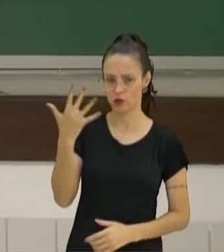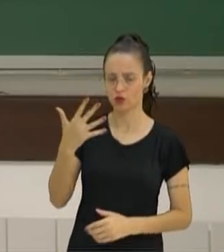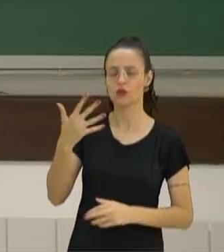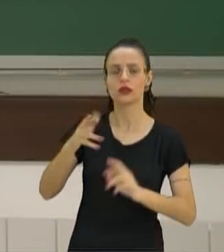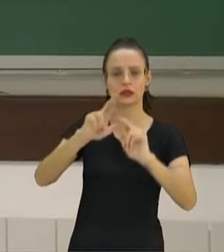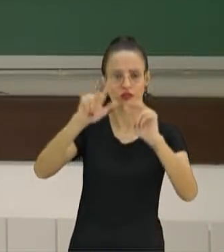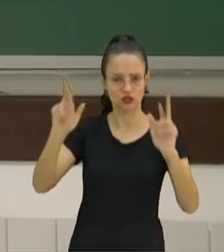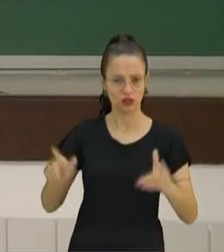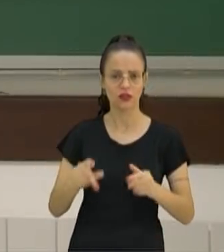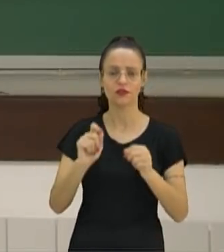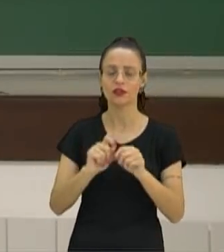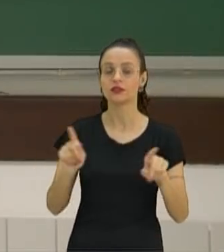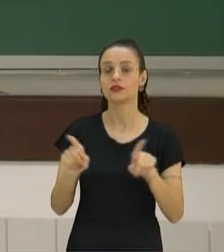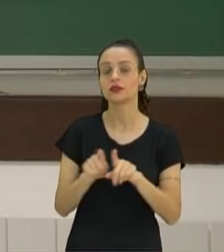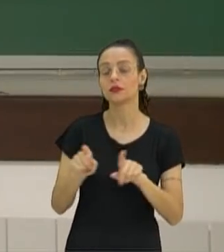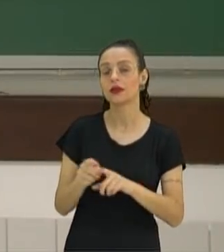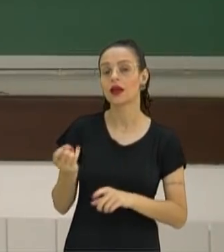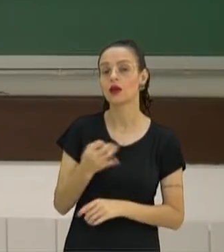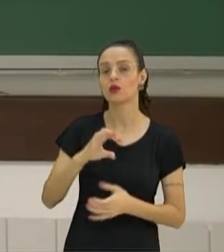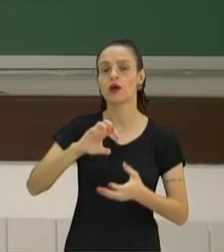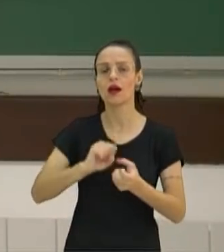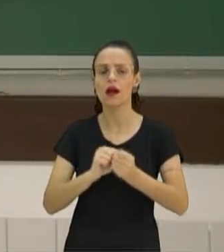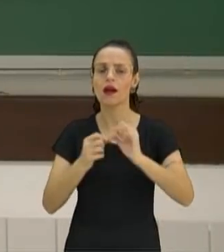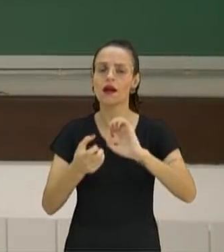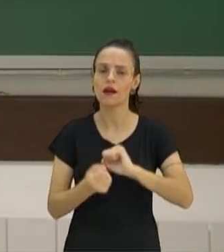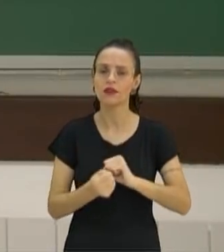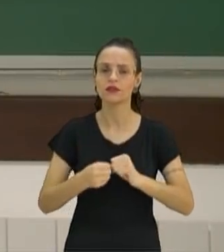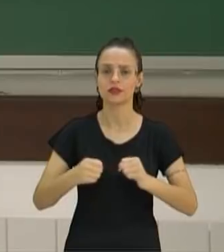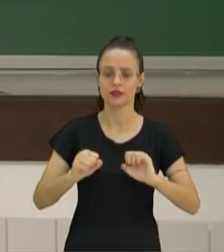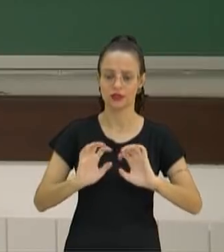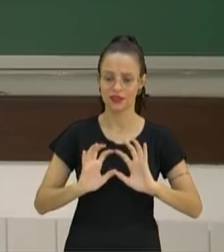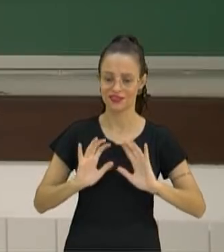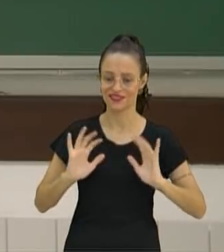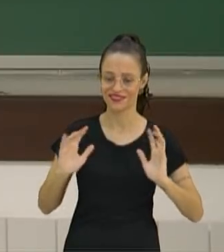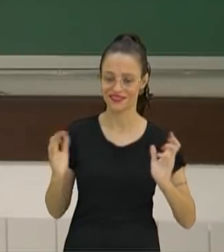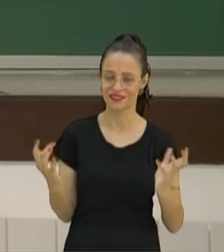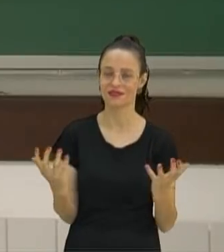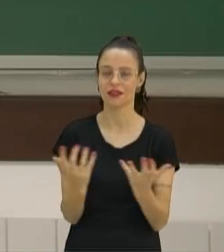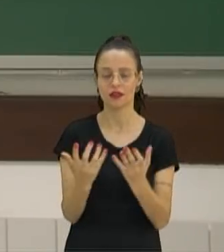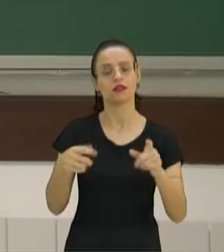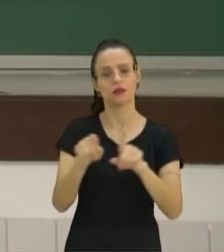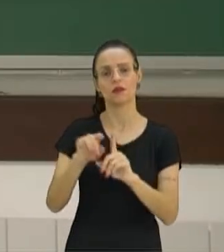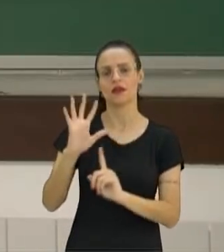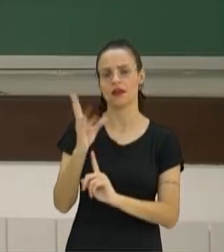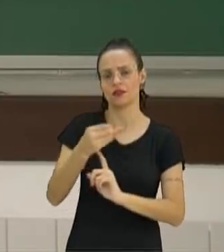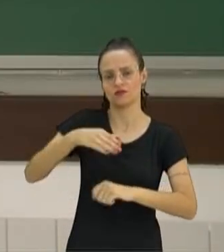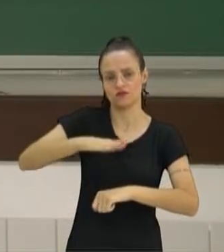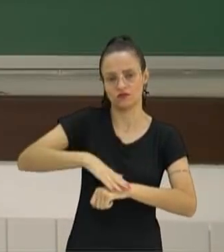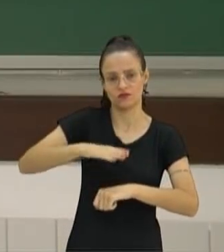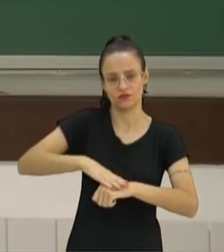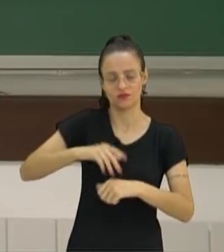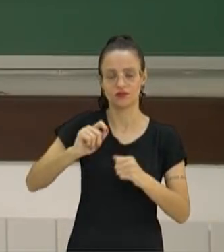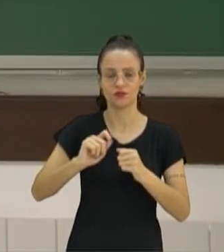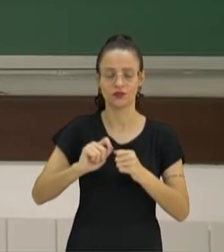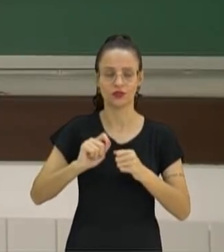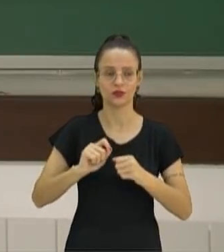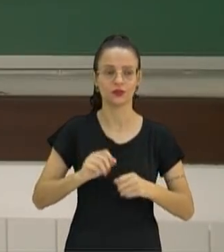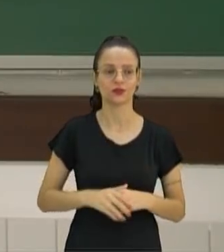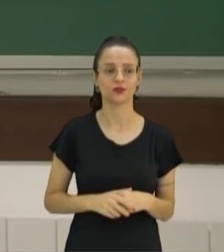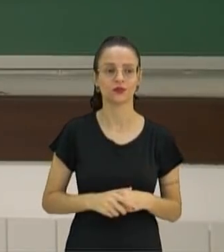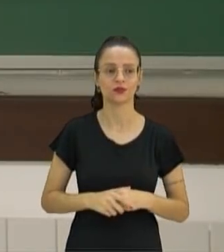realizam, como em alguns artesanatos, cestarias e artes também que eles produzem. Olha